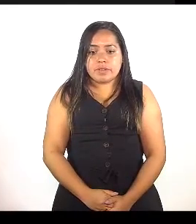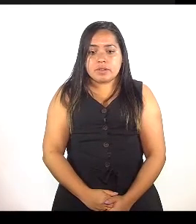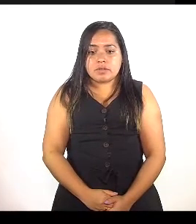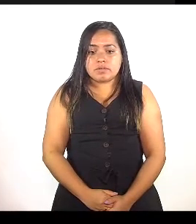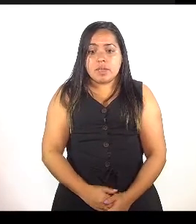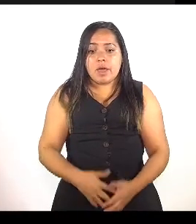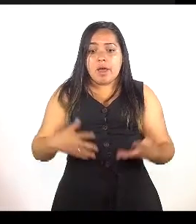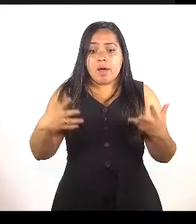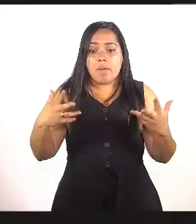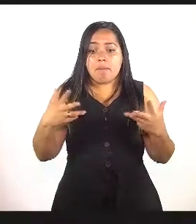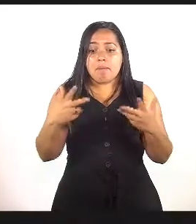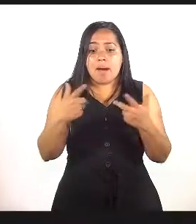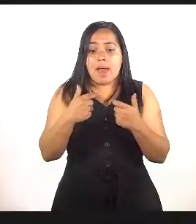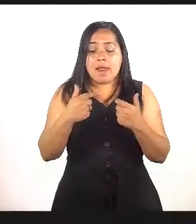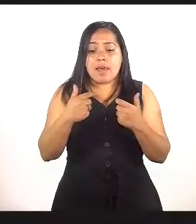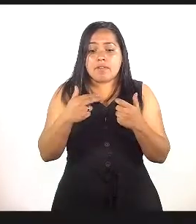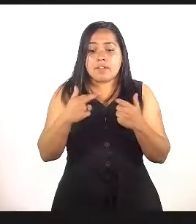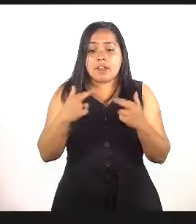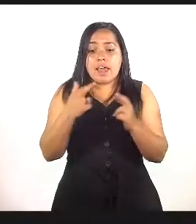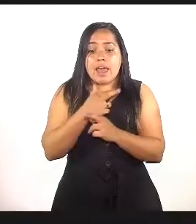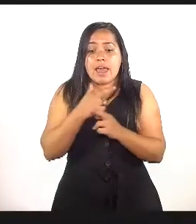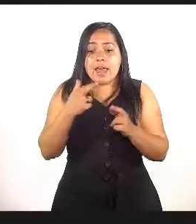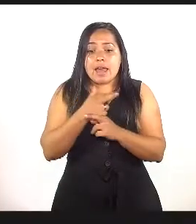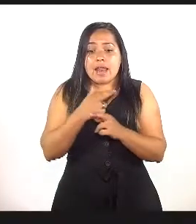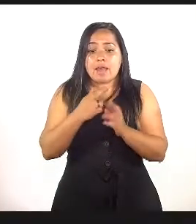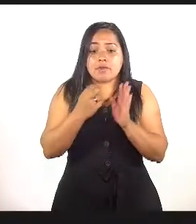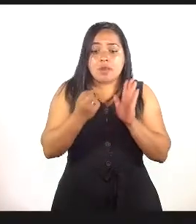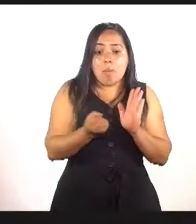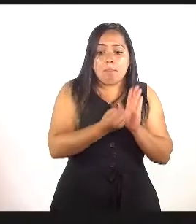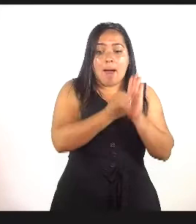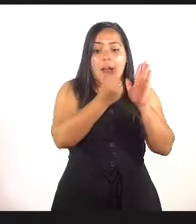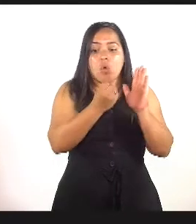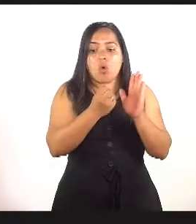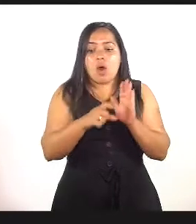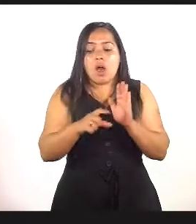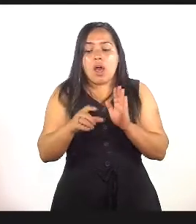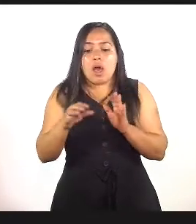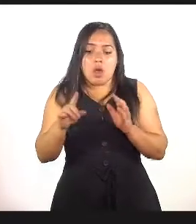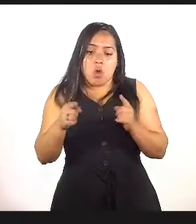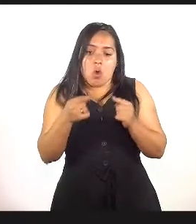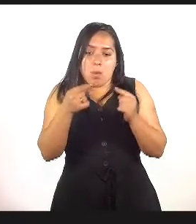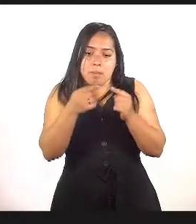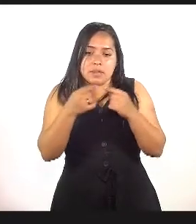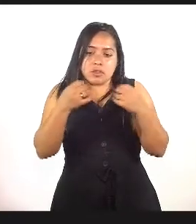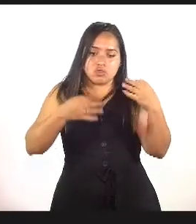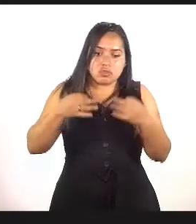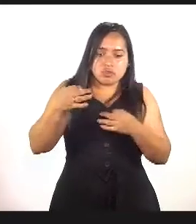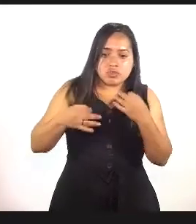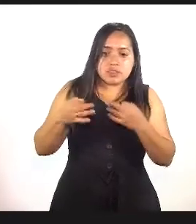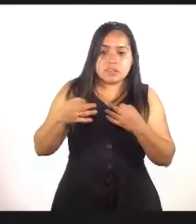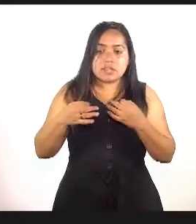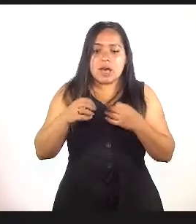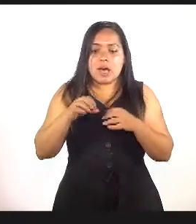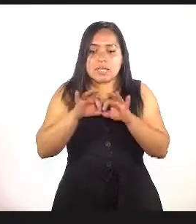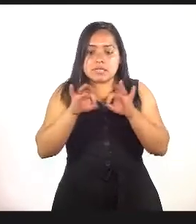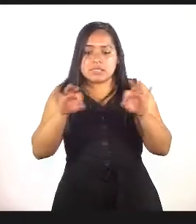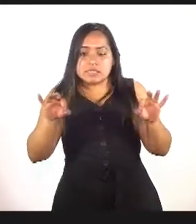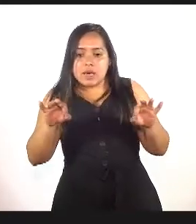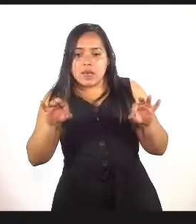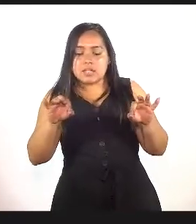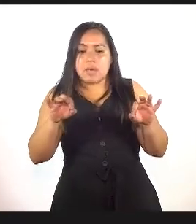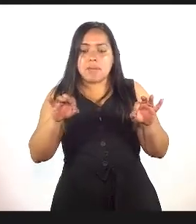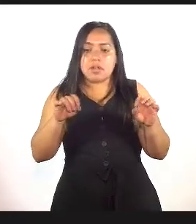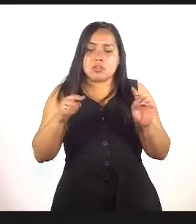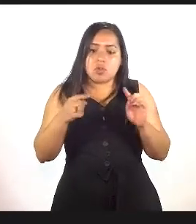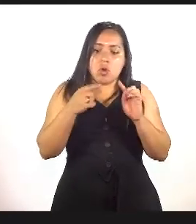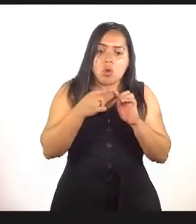Maravilha. E com relação ao novo marco legal do saneamento, o que o senhor pode falar para a gente? Como fica a atribuição da agência